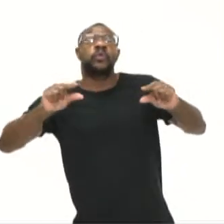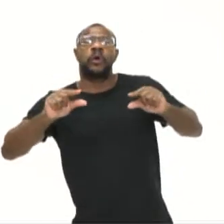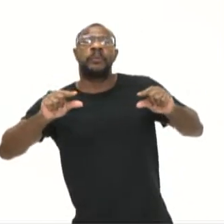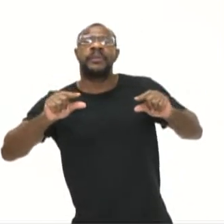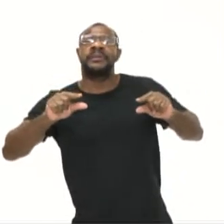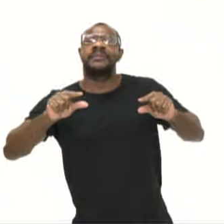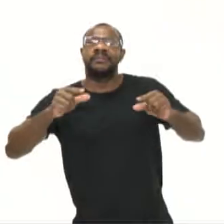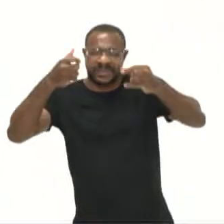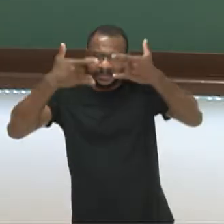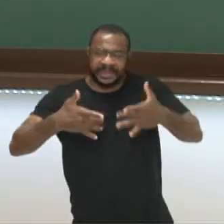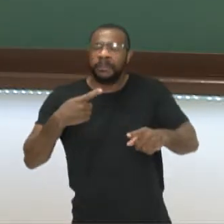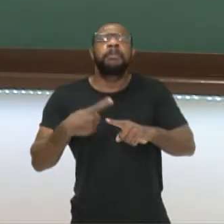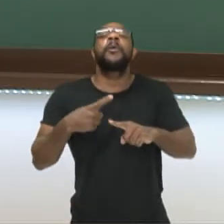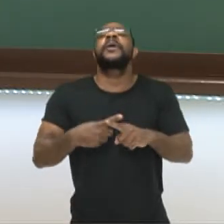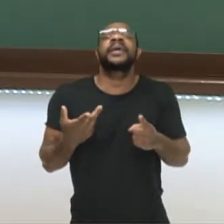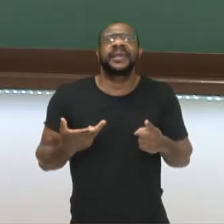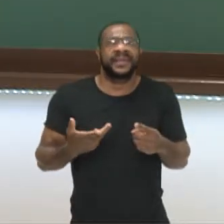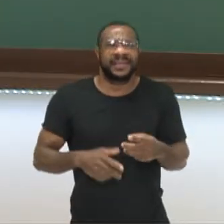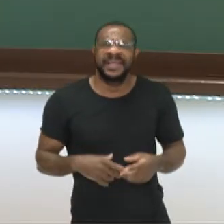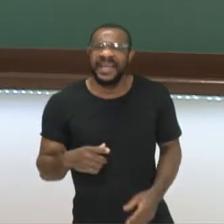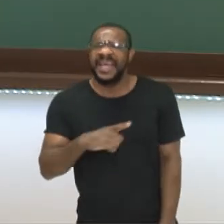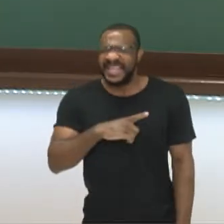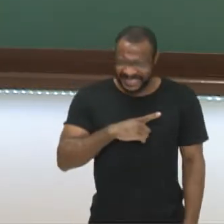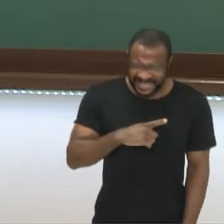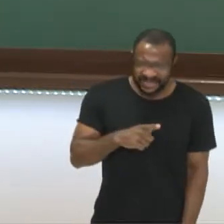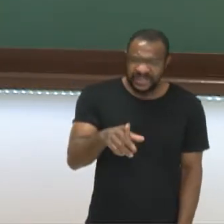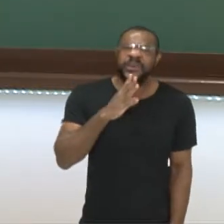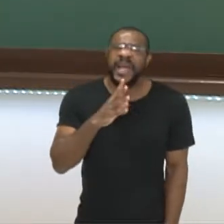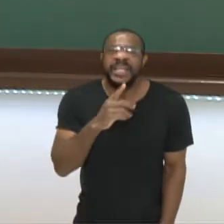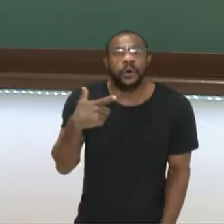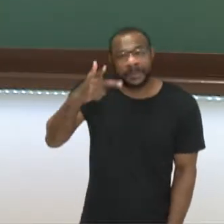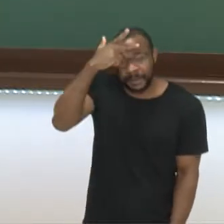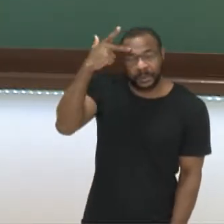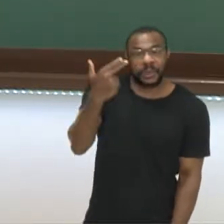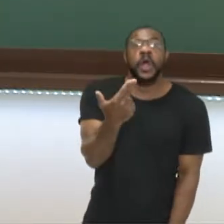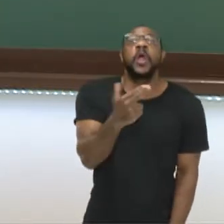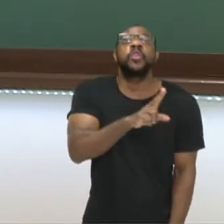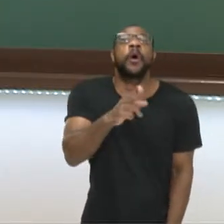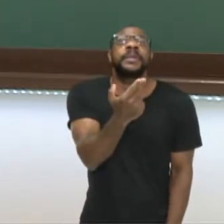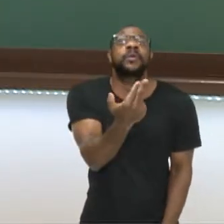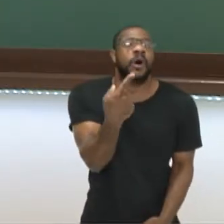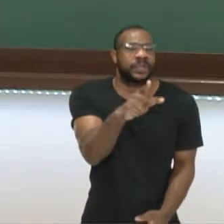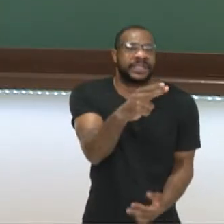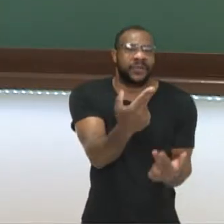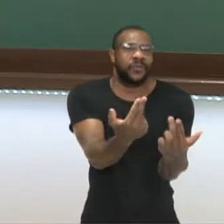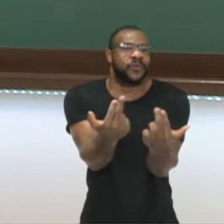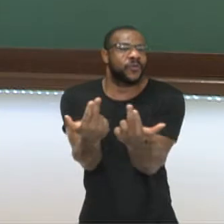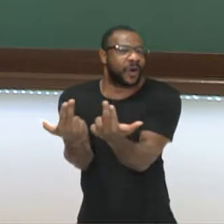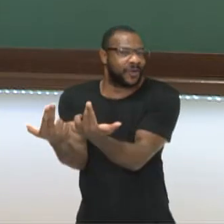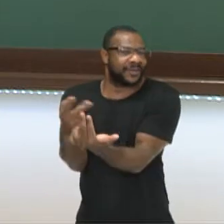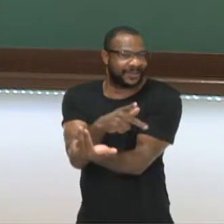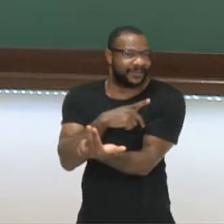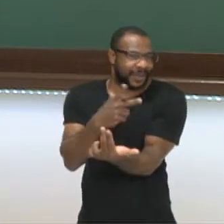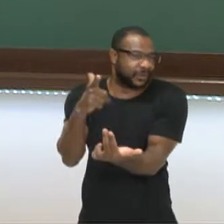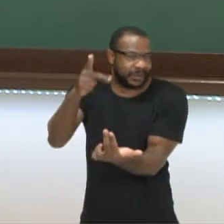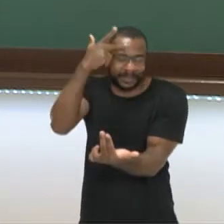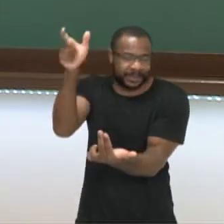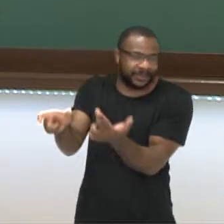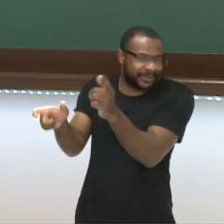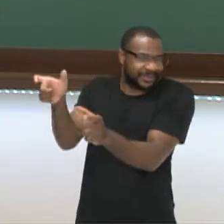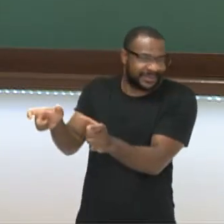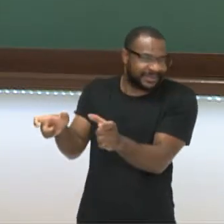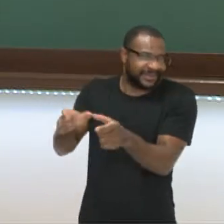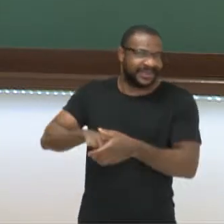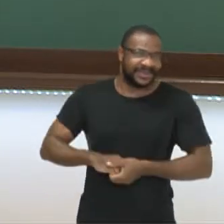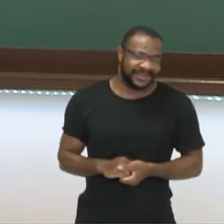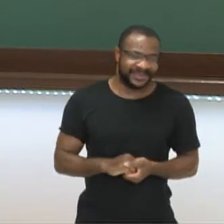você conhece muitas pessoas com nomes iguais ao seu? E nome e sobrenome iguais aos seus? Iguaizinhas, você conhece alguma